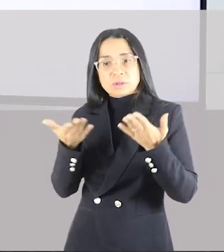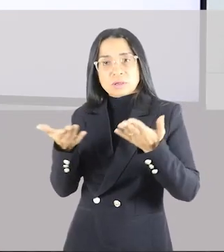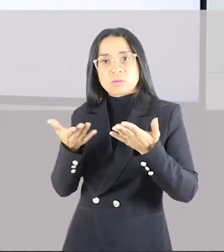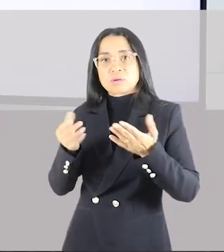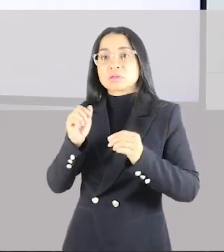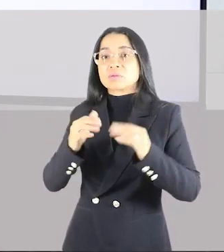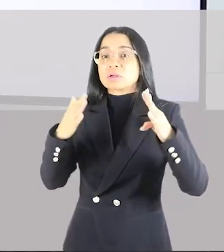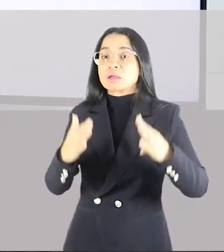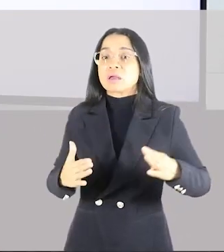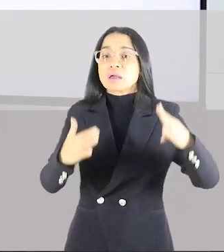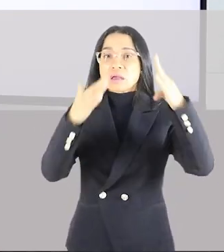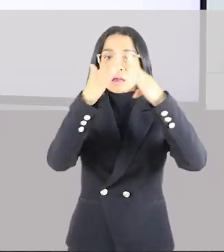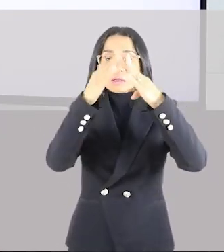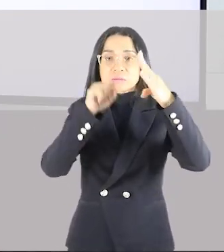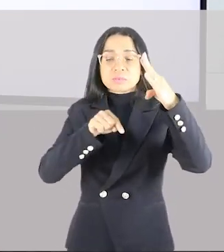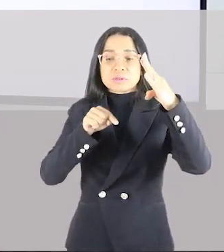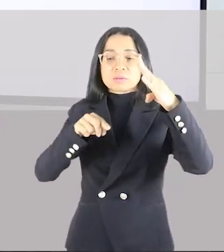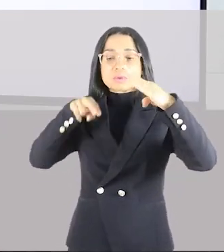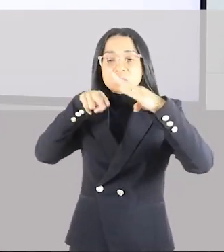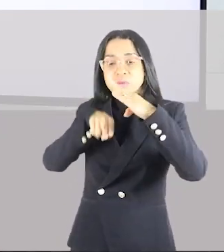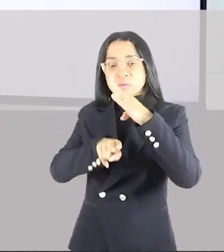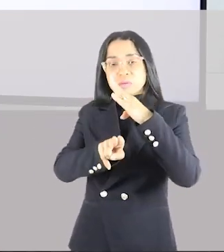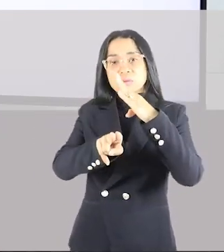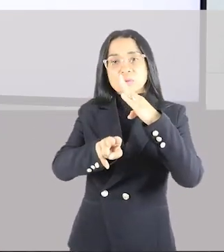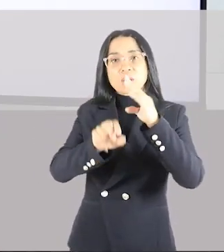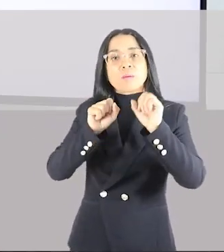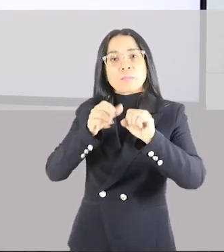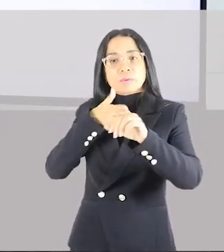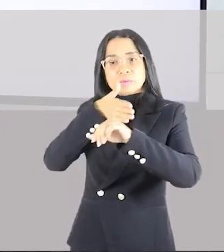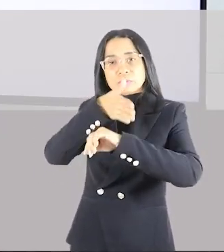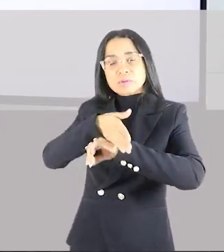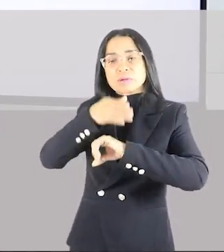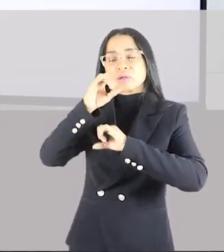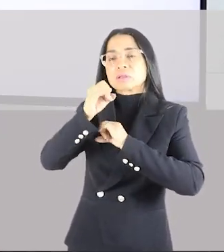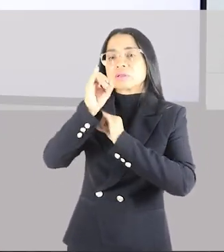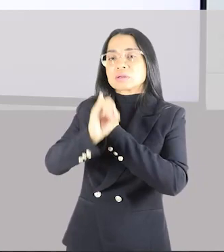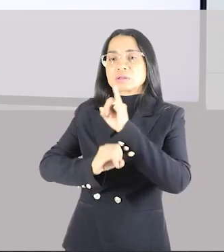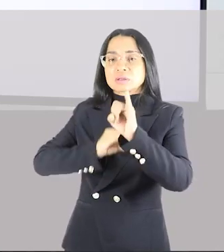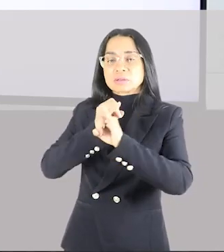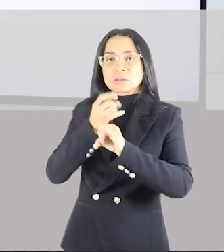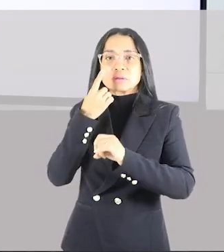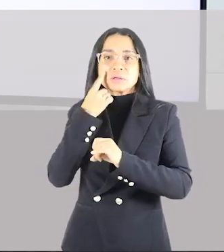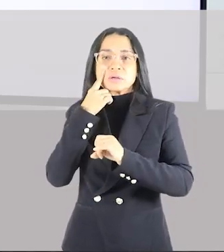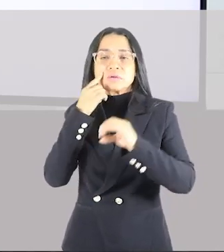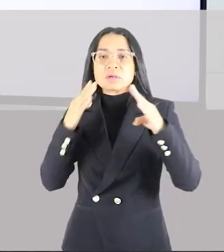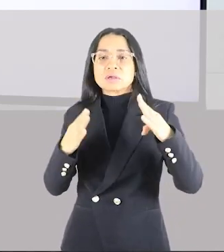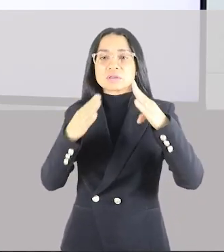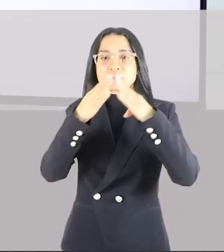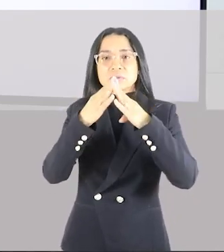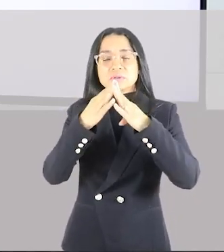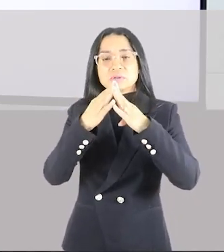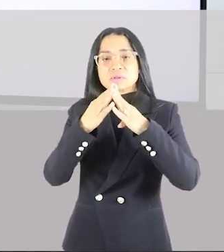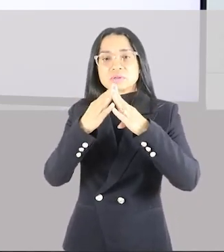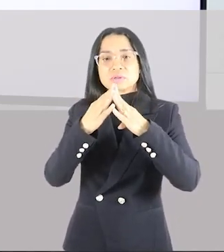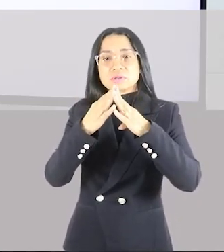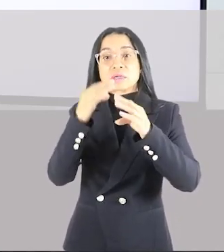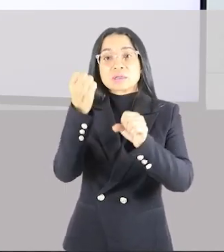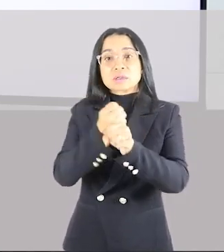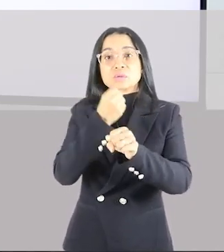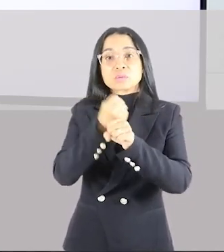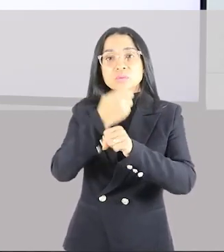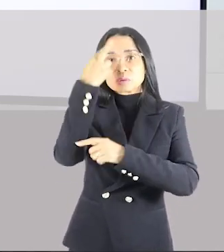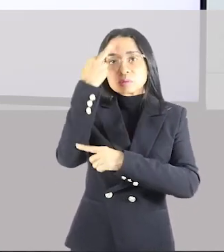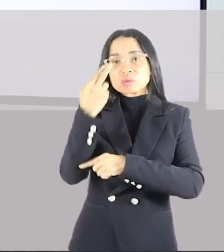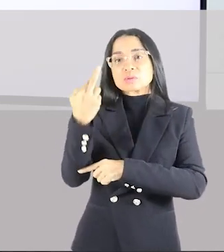são as pirâmides que você observa aí, né? Pode acessar a internet e verificar essas pirâmides. Esses monumentos históricos